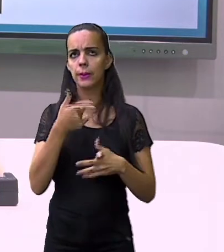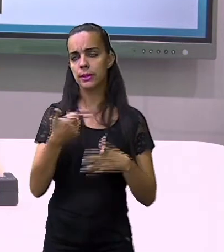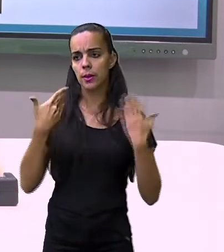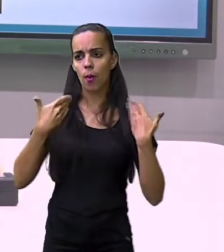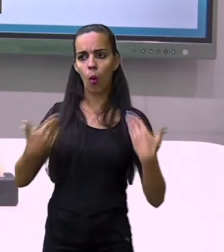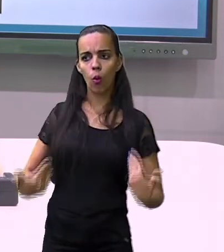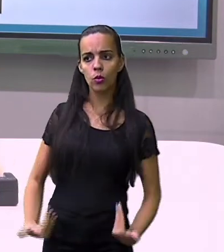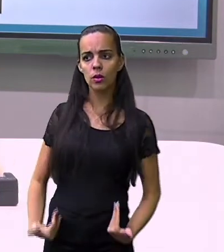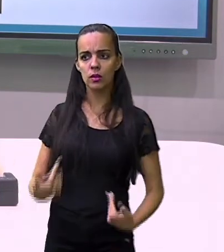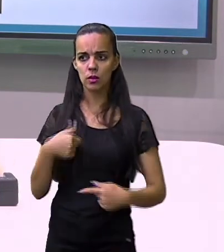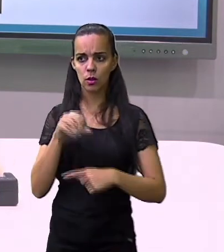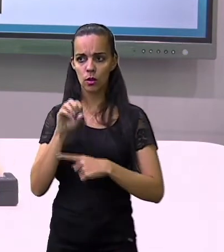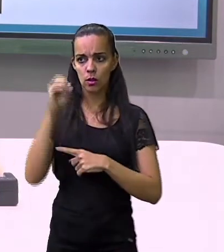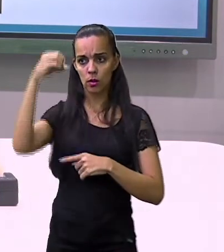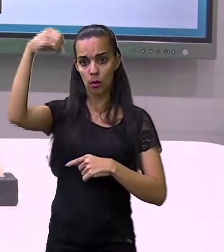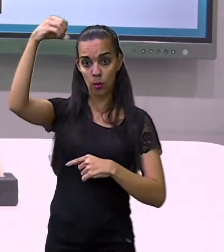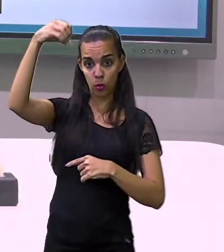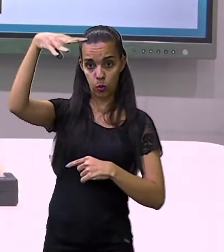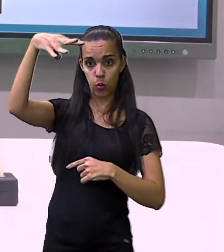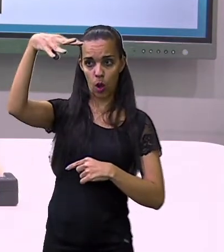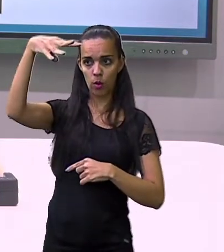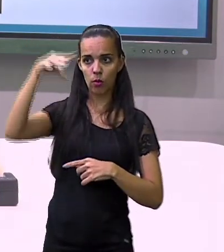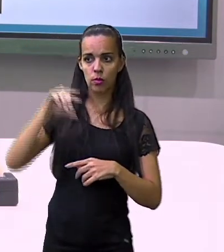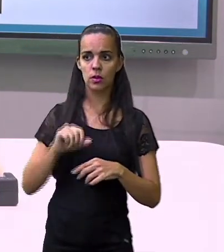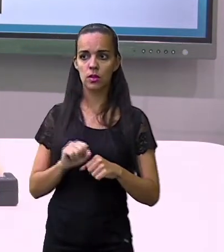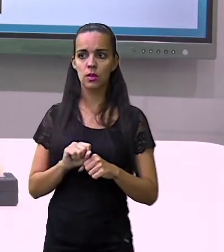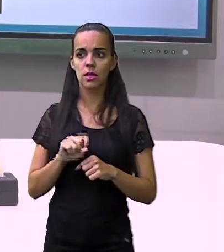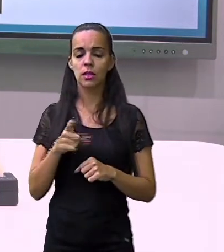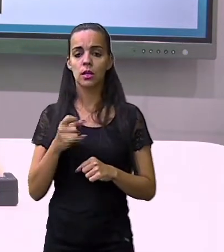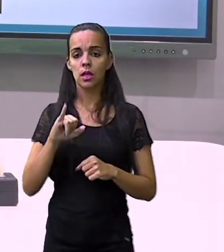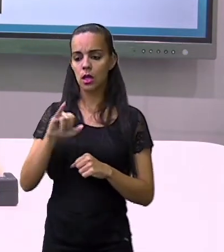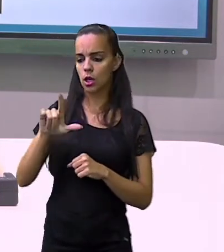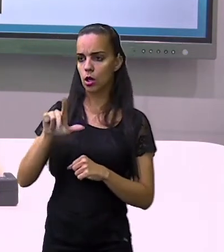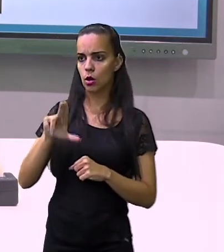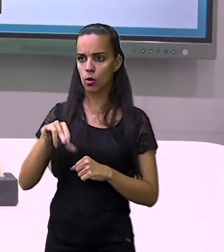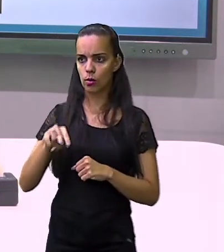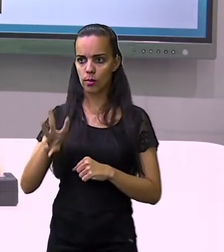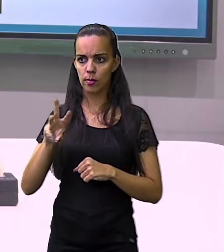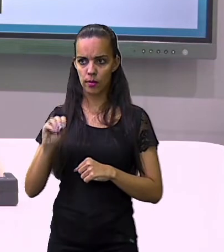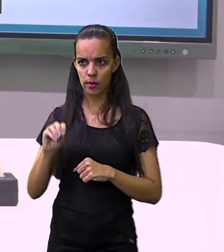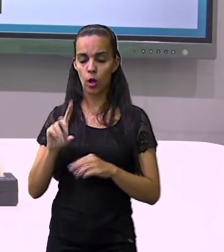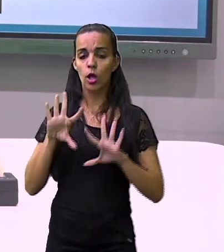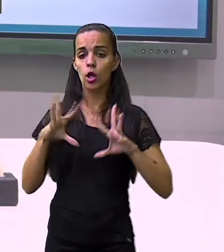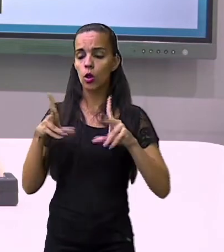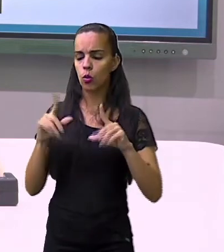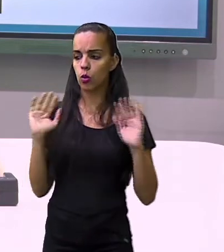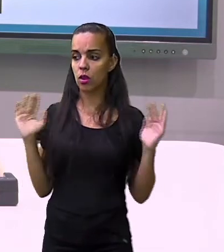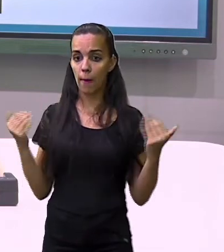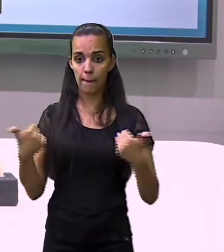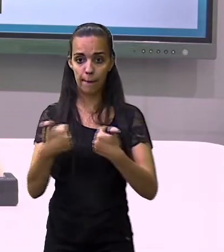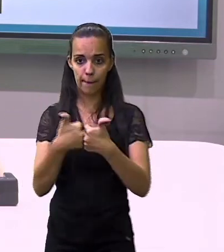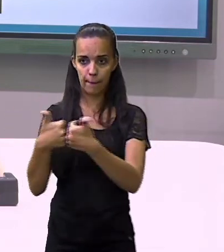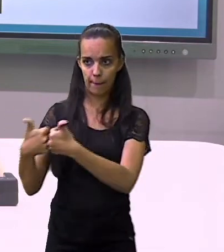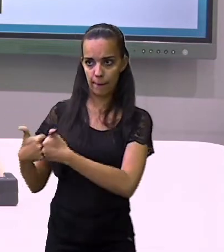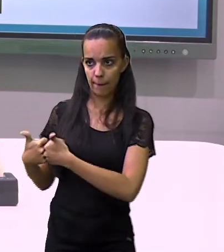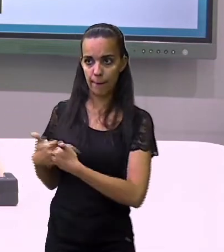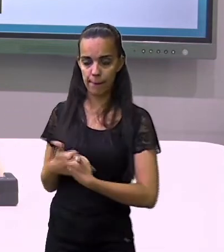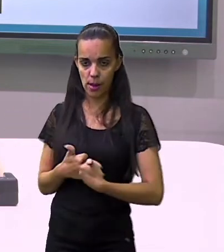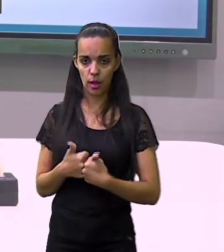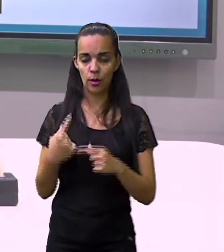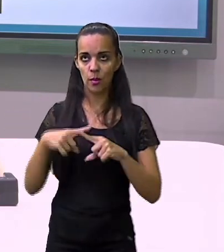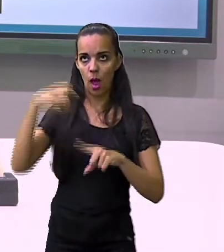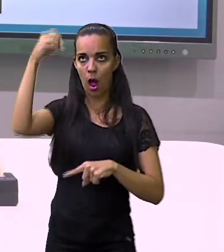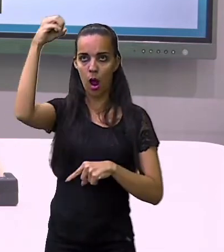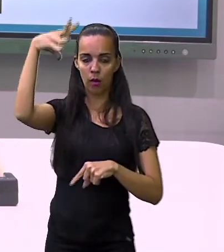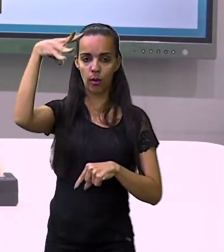corpo luminoso, no caso, é a lâmpada, e os corpos iluminados são os que estão ao nosso redor. Nós só conseguimos perceber porque